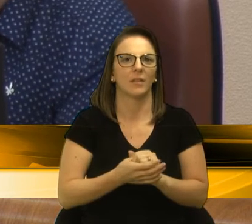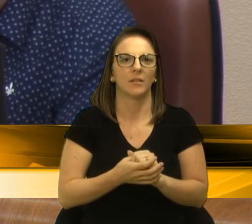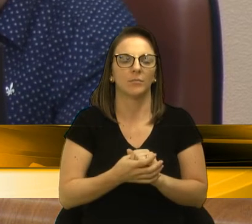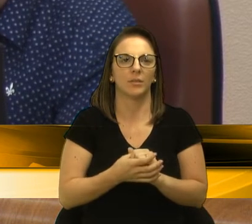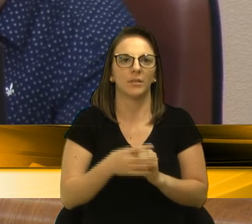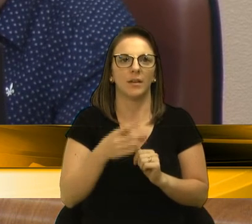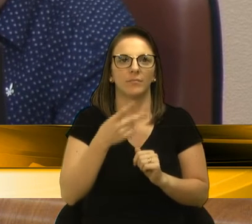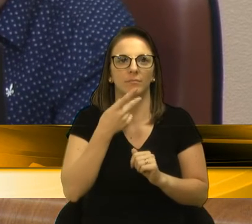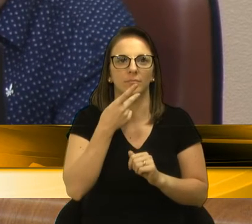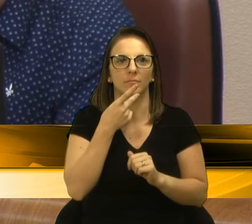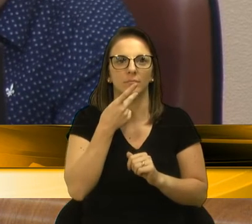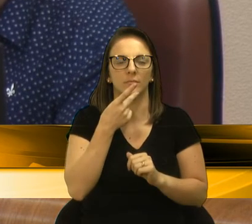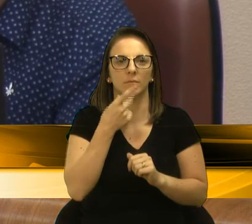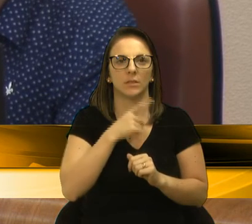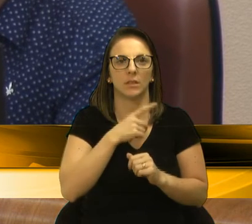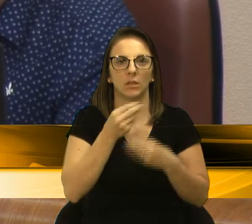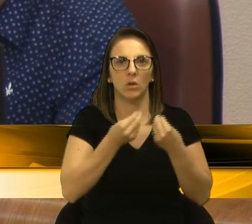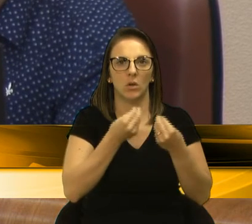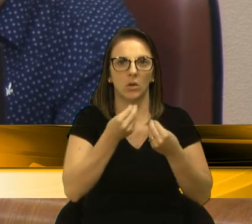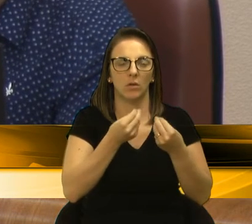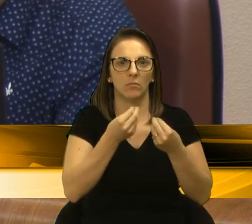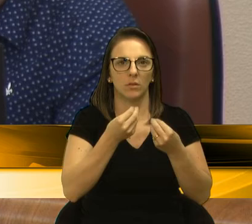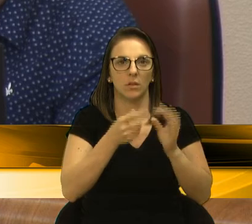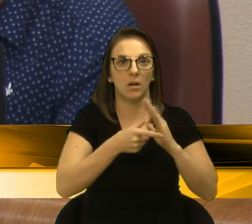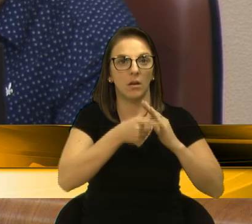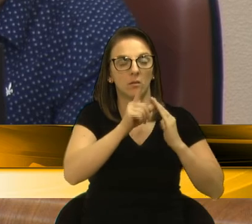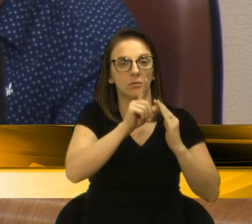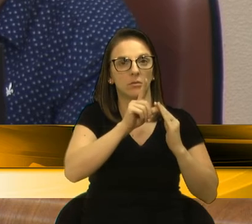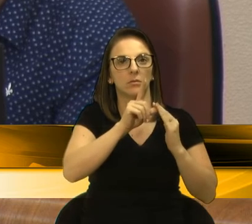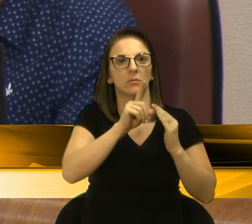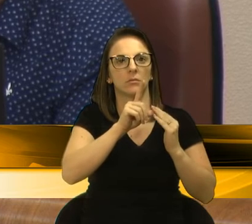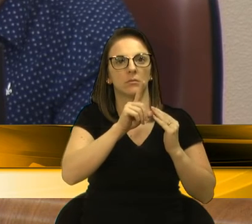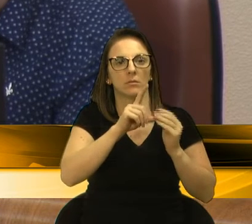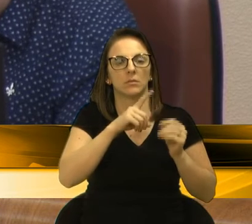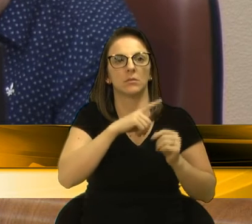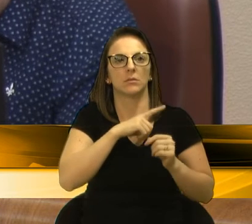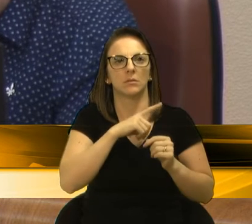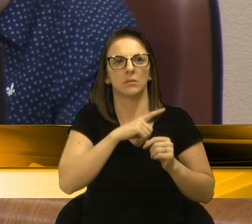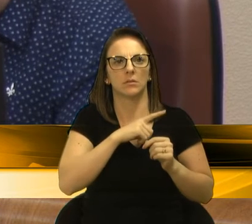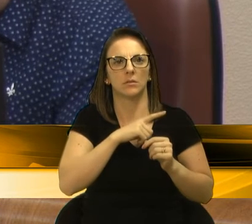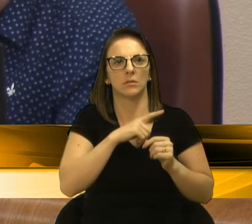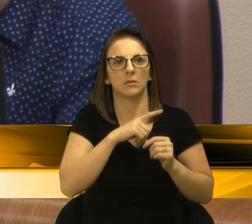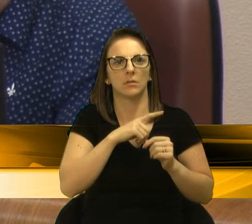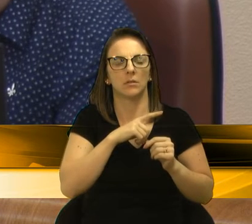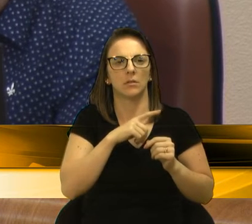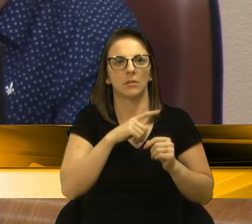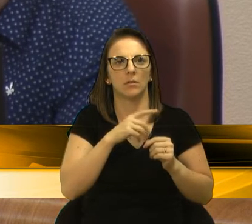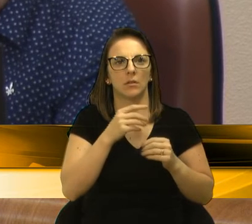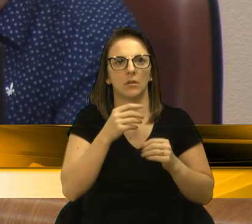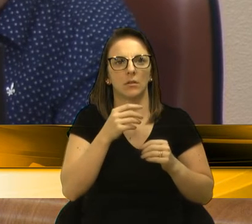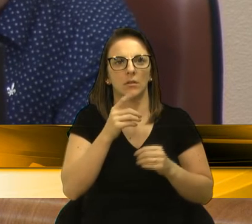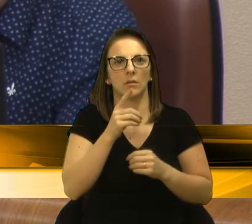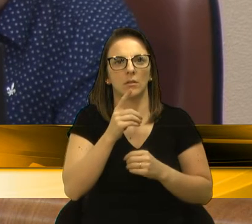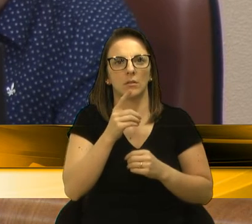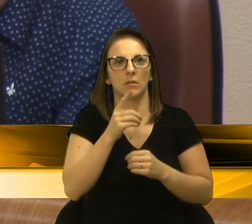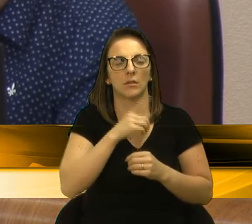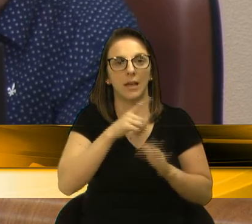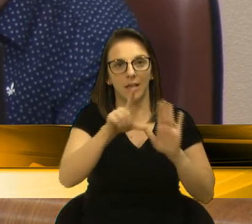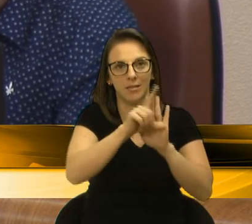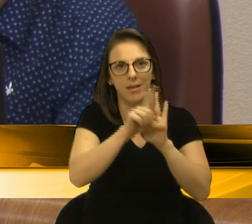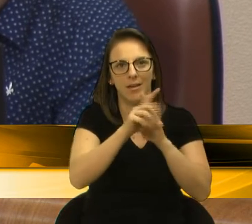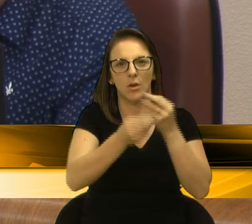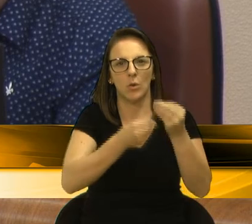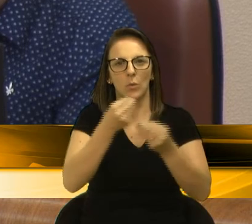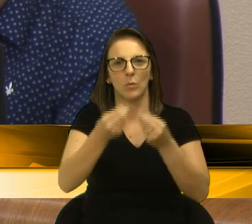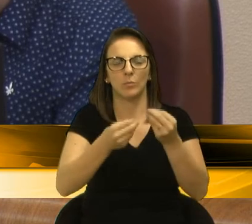preocupações suscetivas anteriormente quanto à ambiguidade da disposição legal manifestam-se presente aqui.